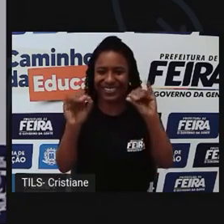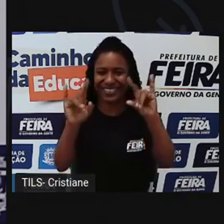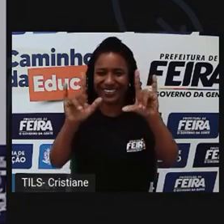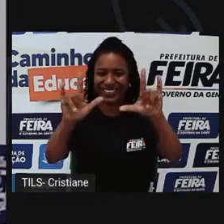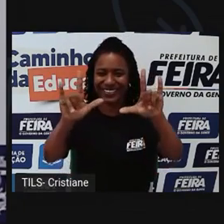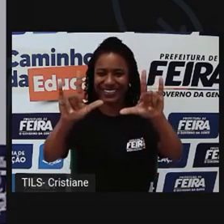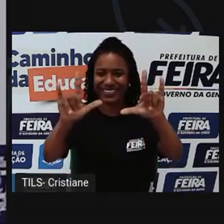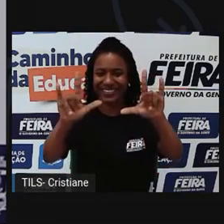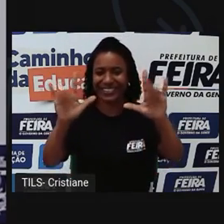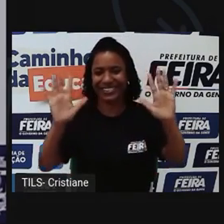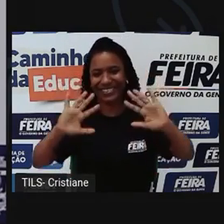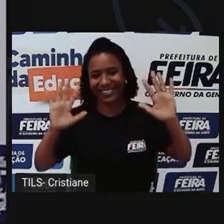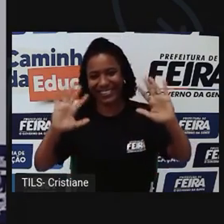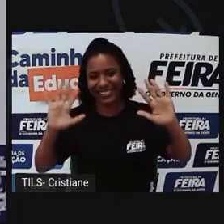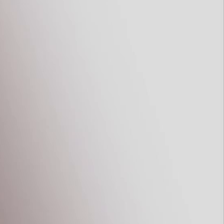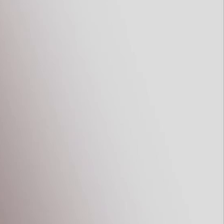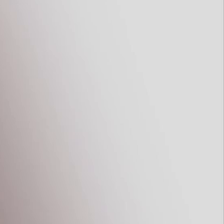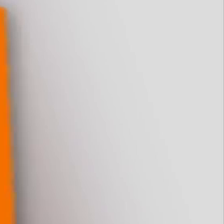Tchau.